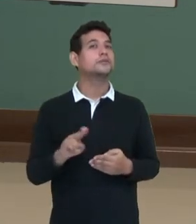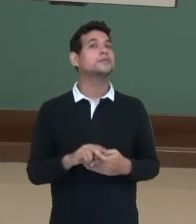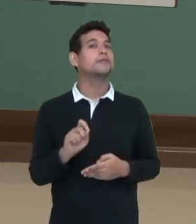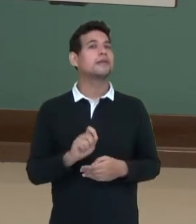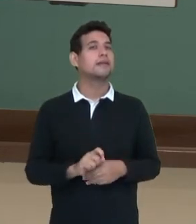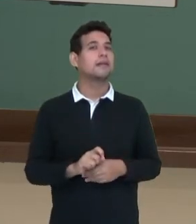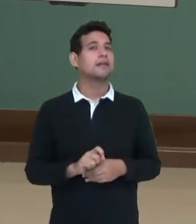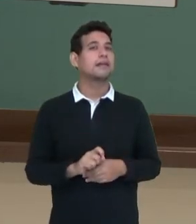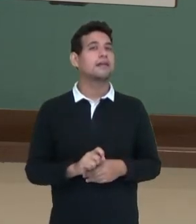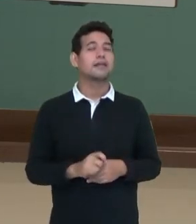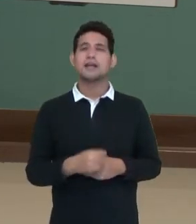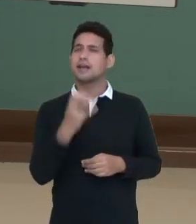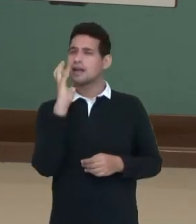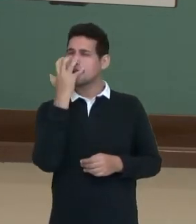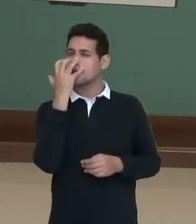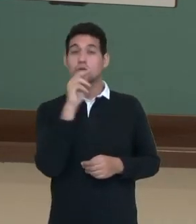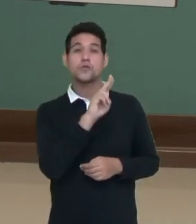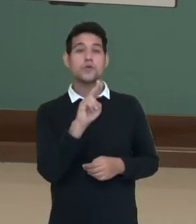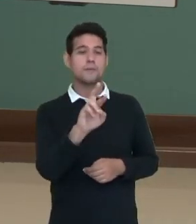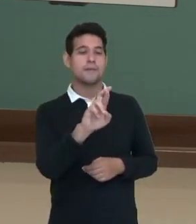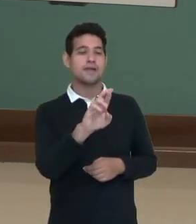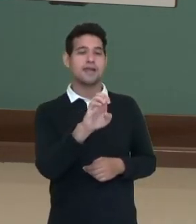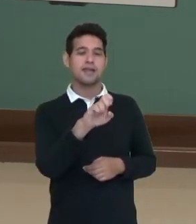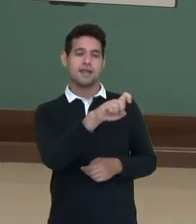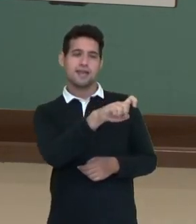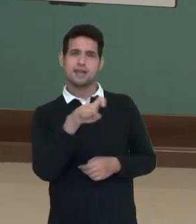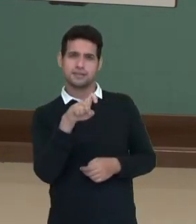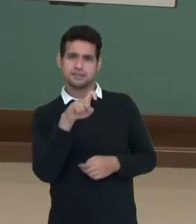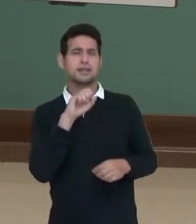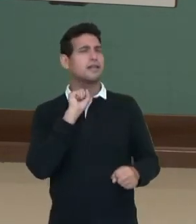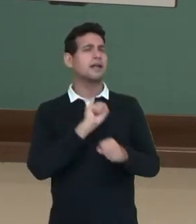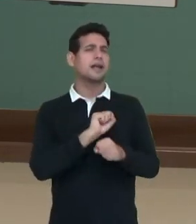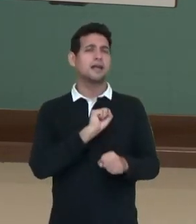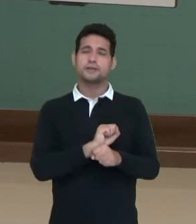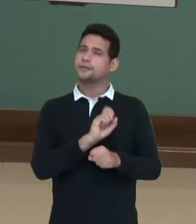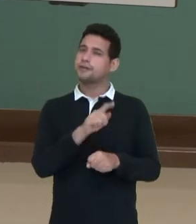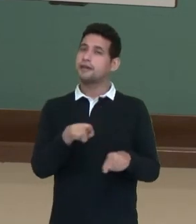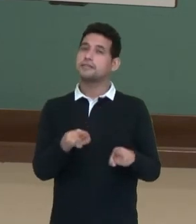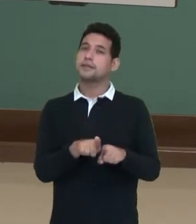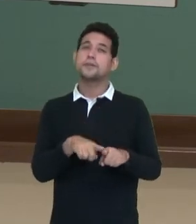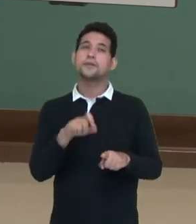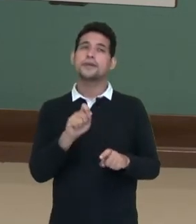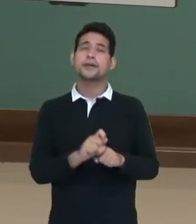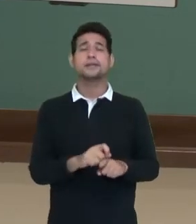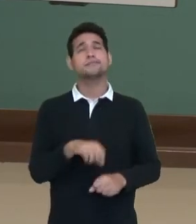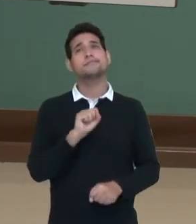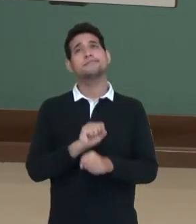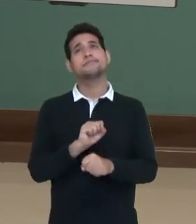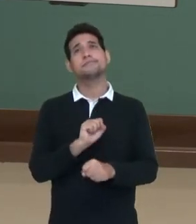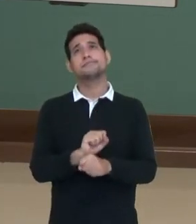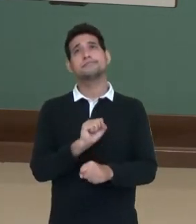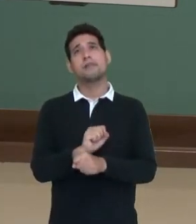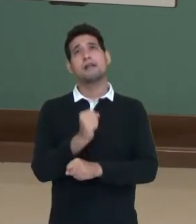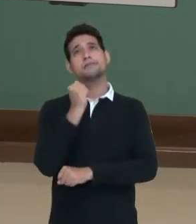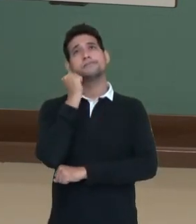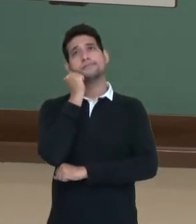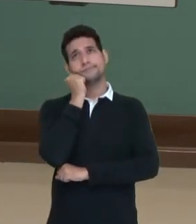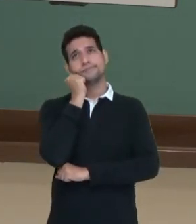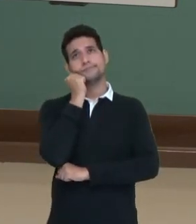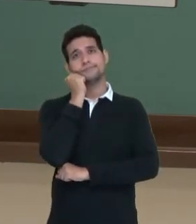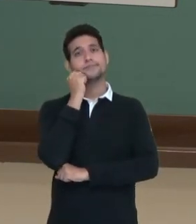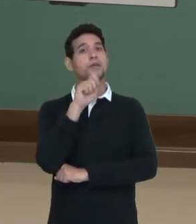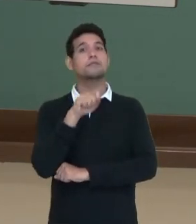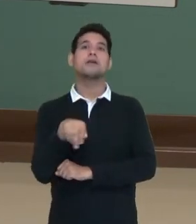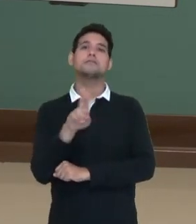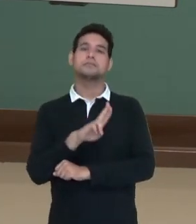então, aqui de cãozinho Rex, né? Que está ali esperando, né? Que uma força seja aplicada lá na outra